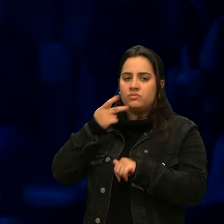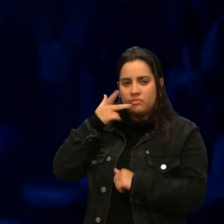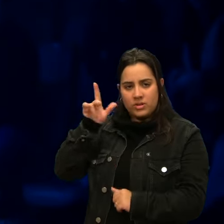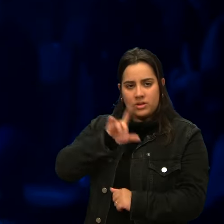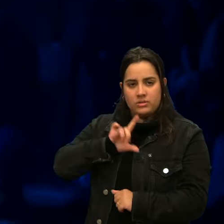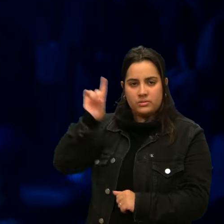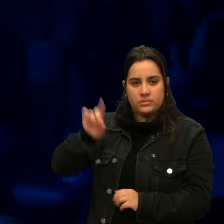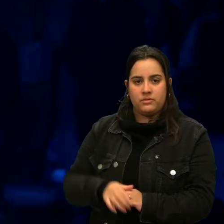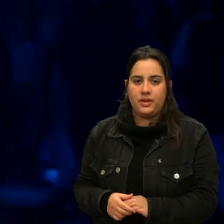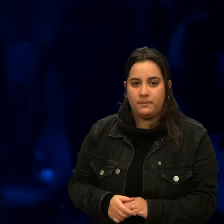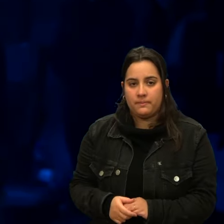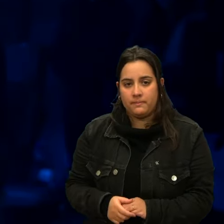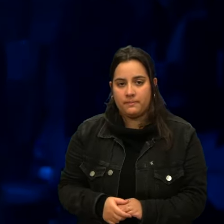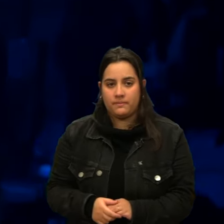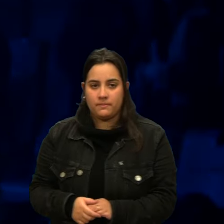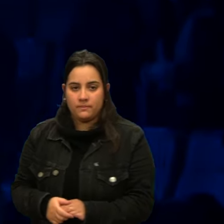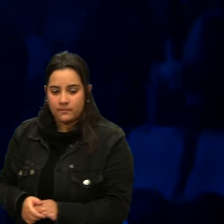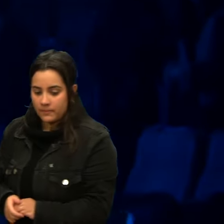Ele.